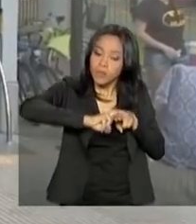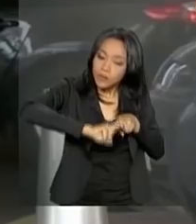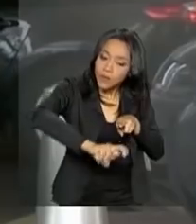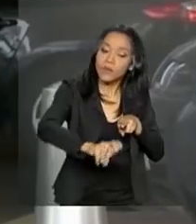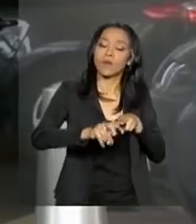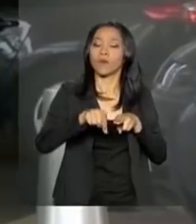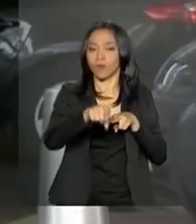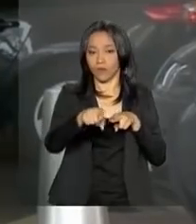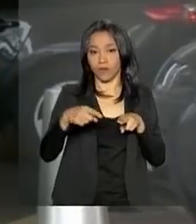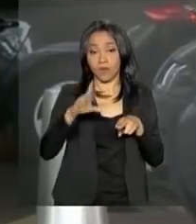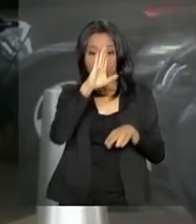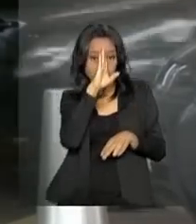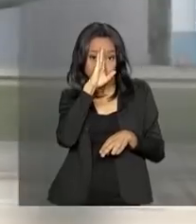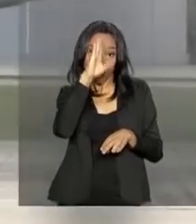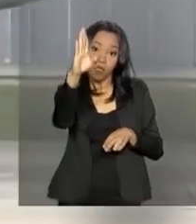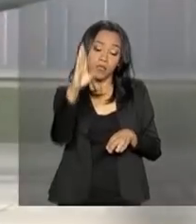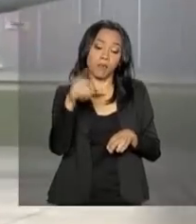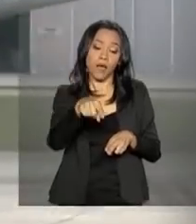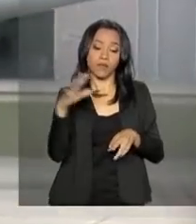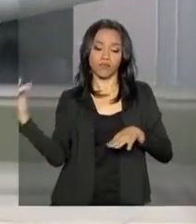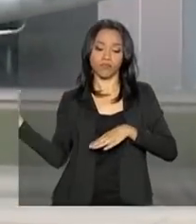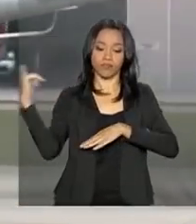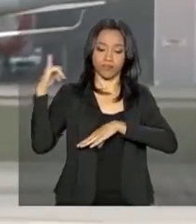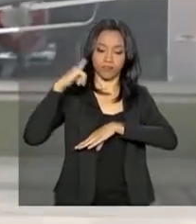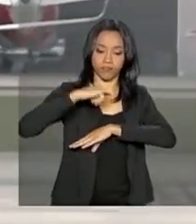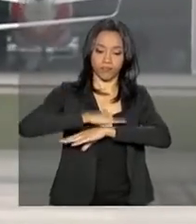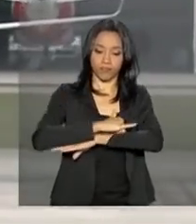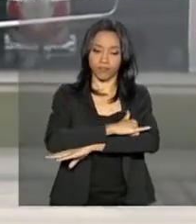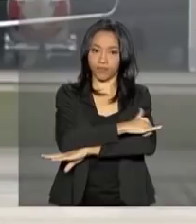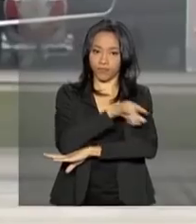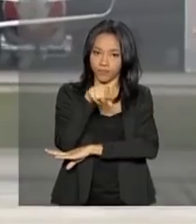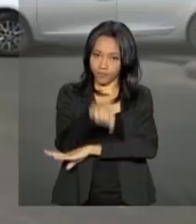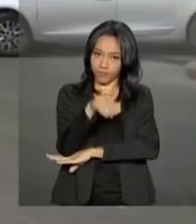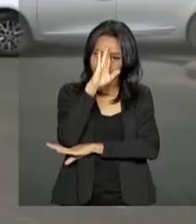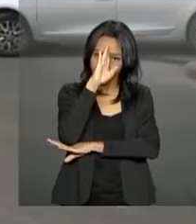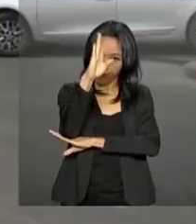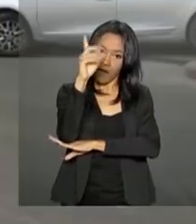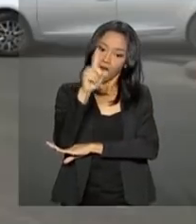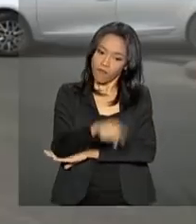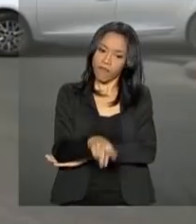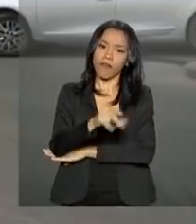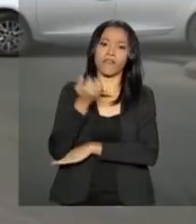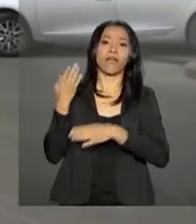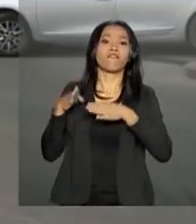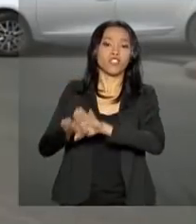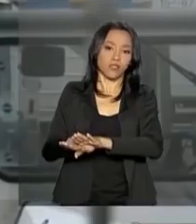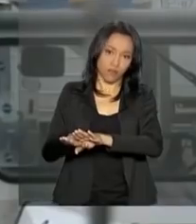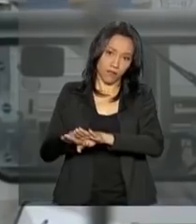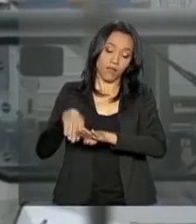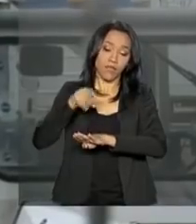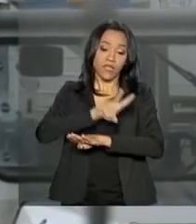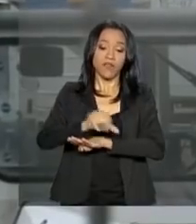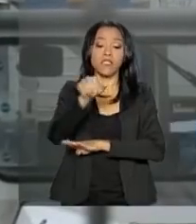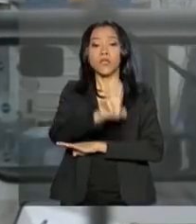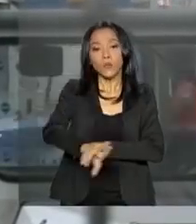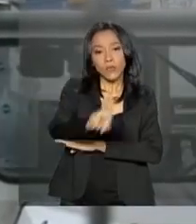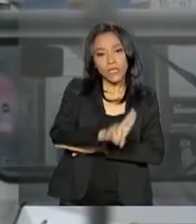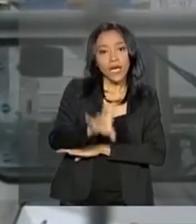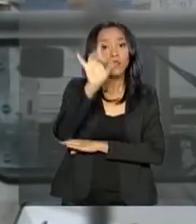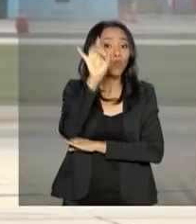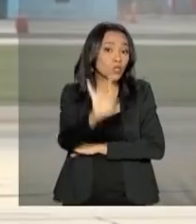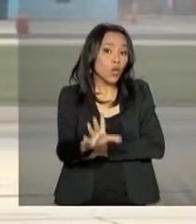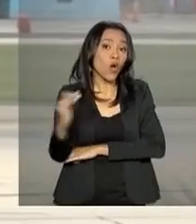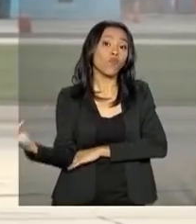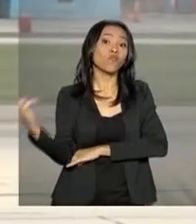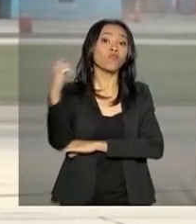trens um dos principais aeroportos da cidade conhecido como aeroparque ficará fechado e será o usado apenas para os